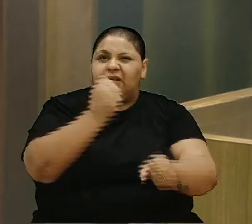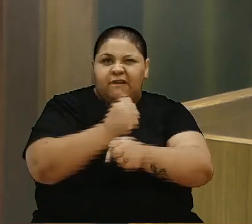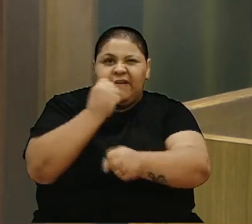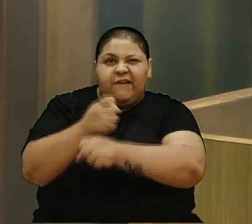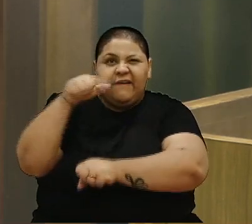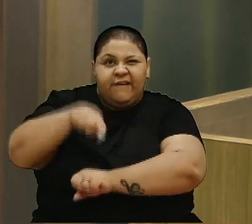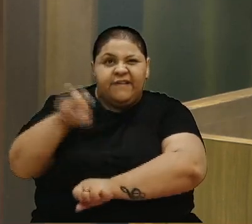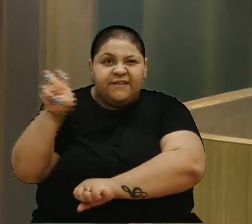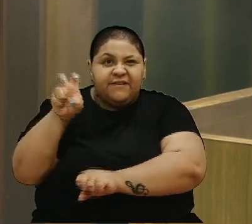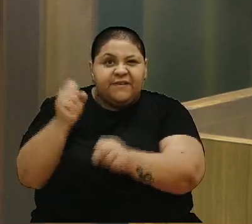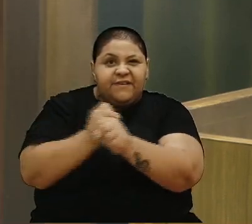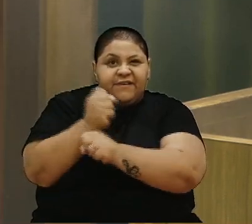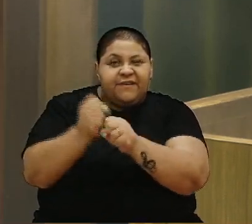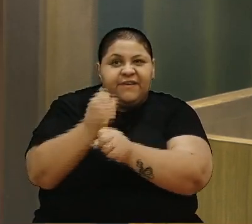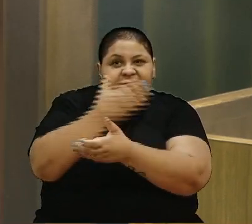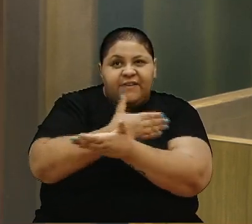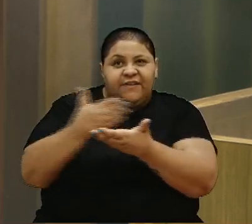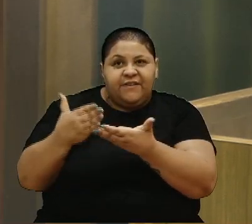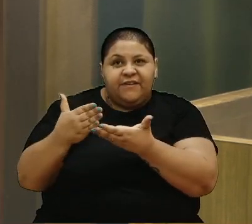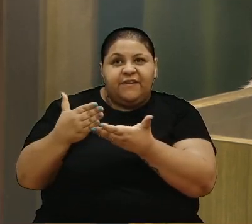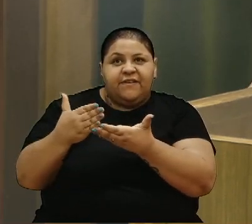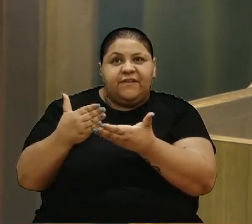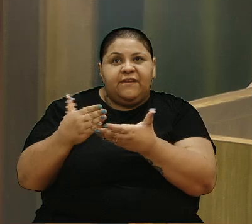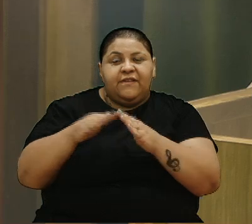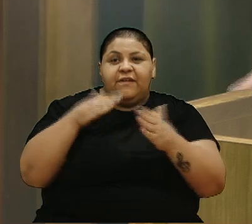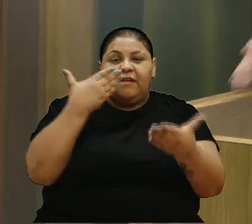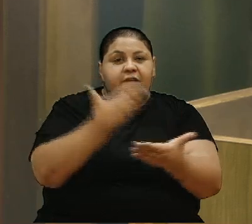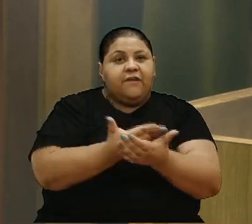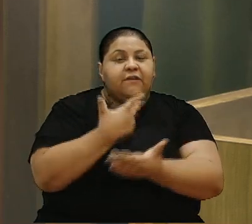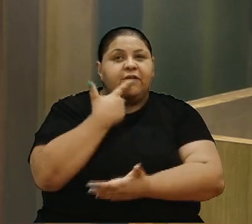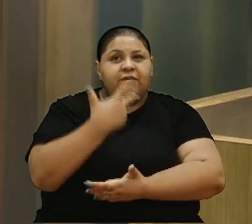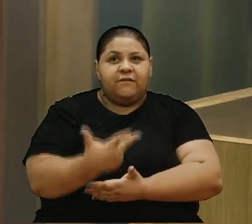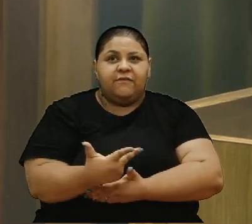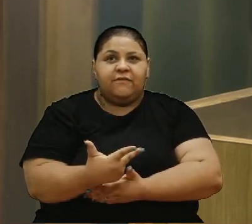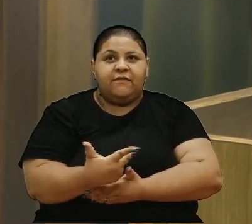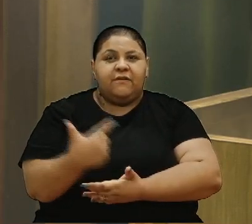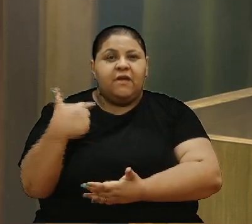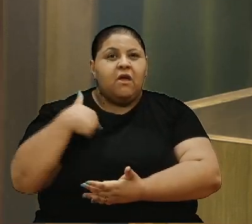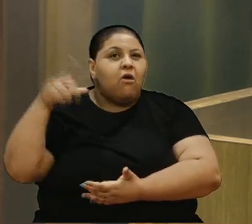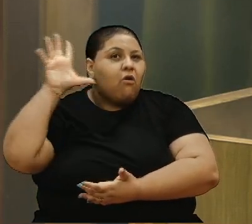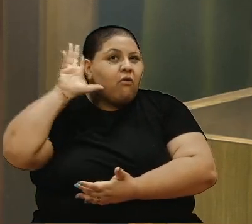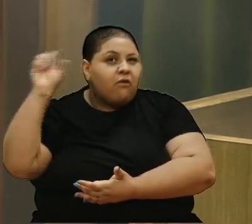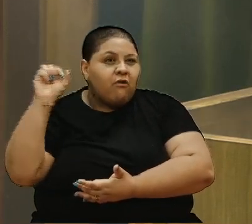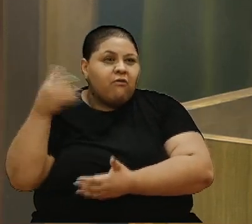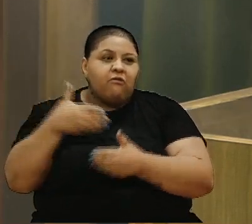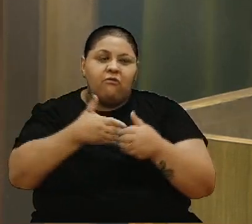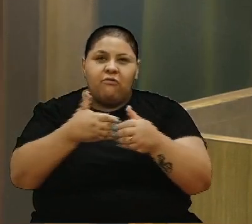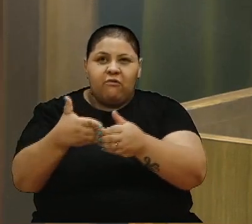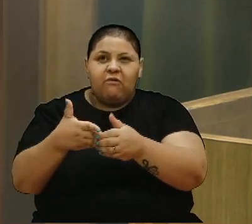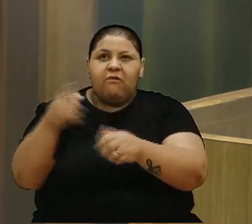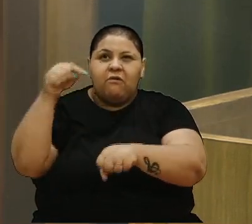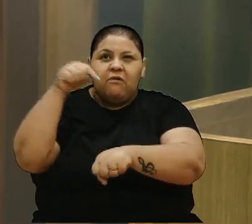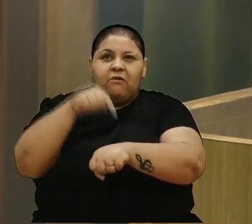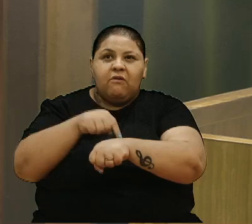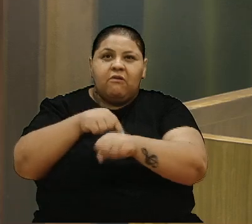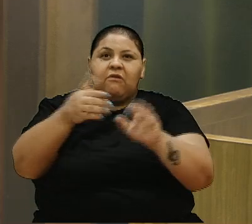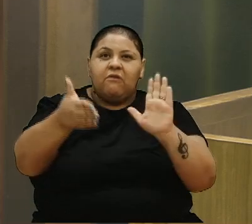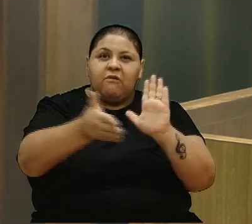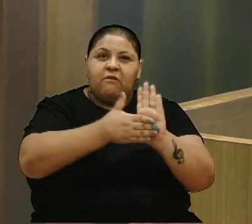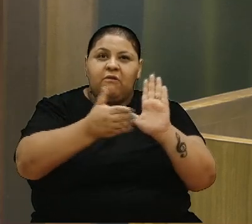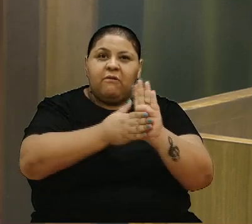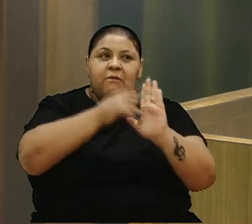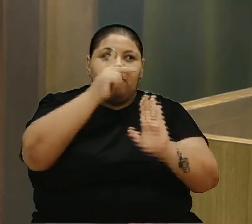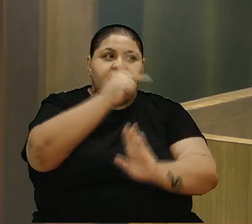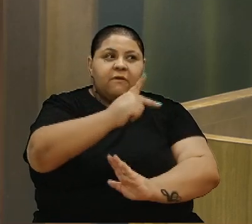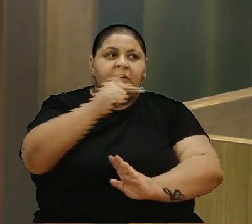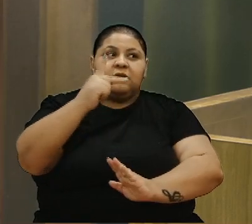é o 5º ano que no início do ano letivo nós estamos bradando. Eu ouvi e tenho acompanhado a proposta da PPP